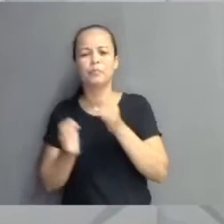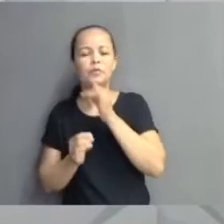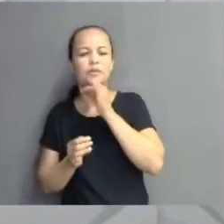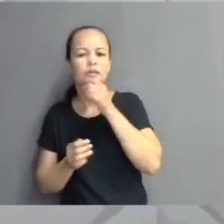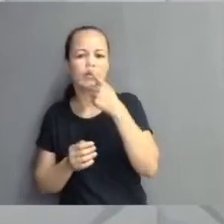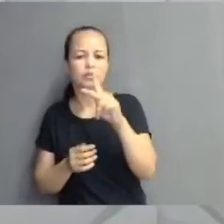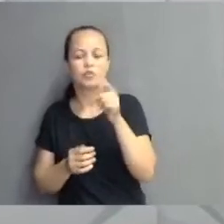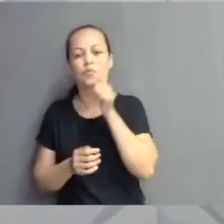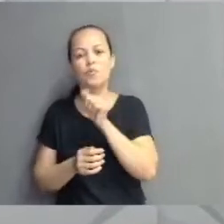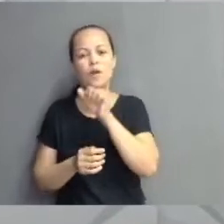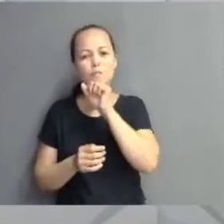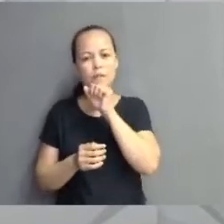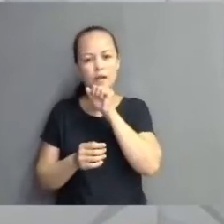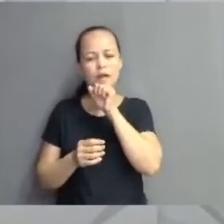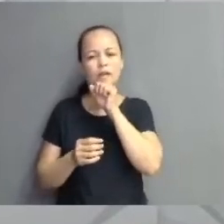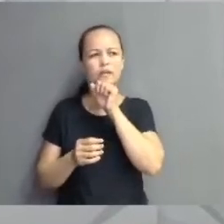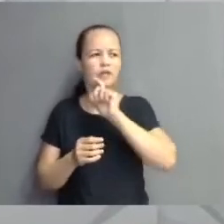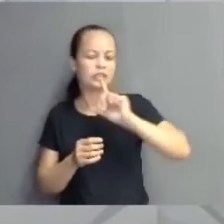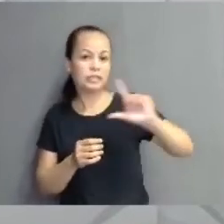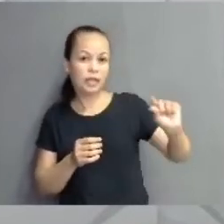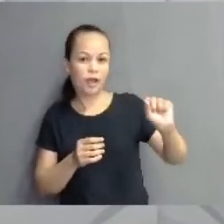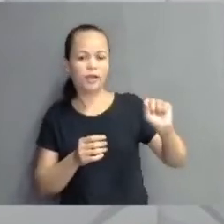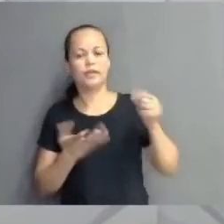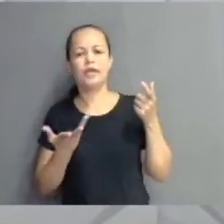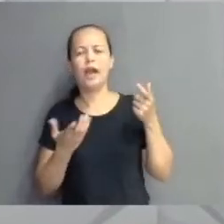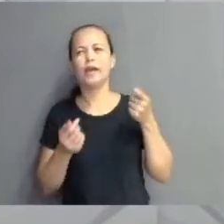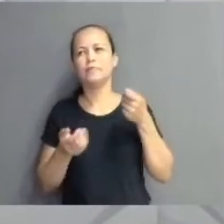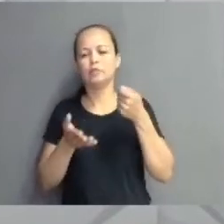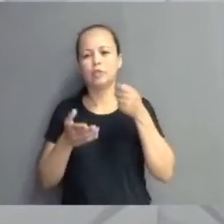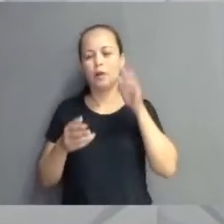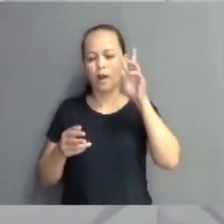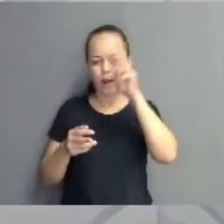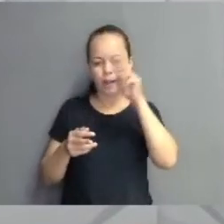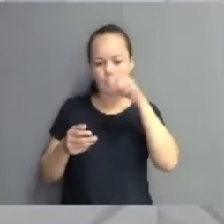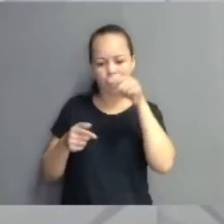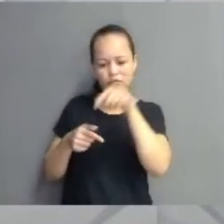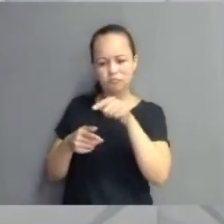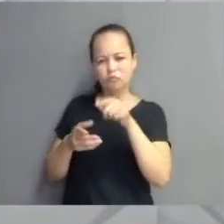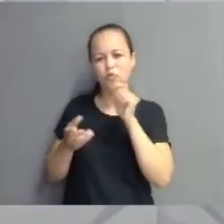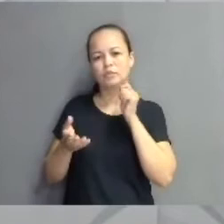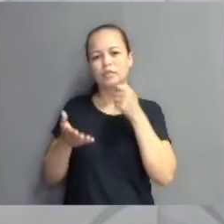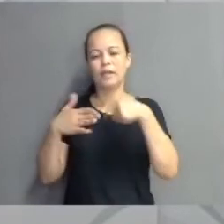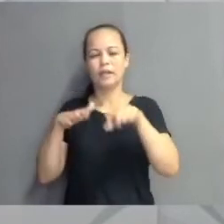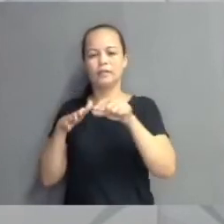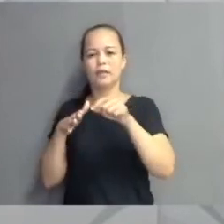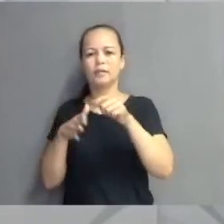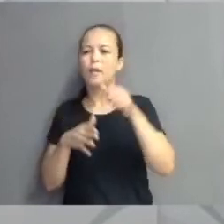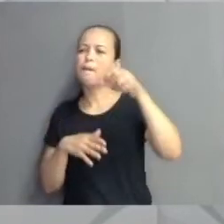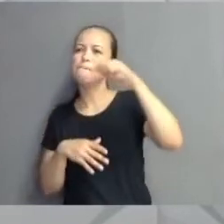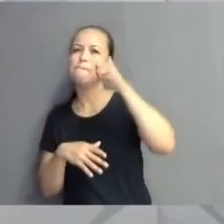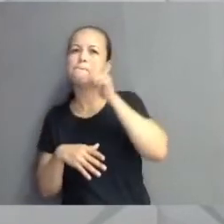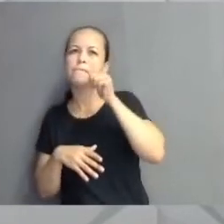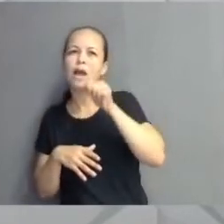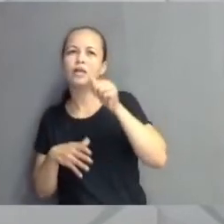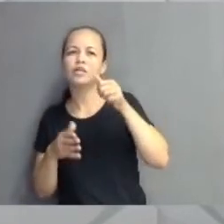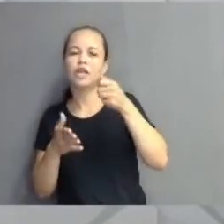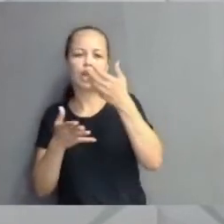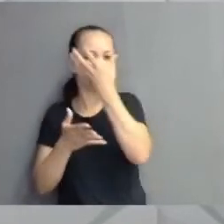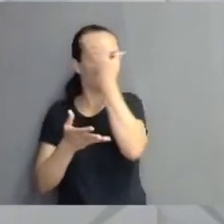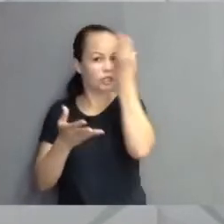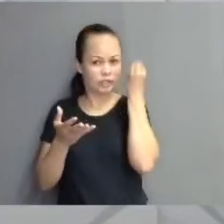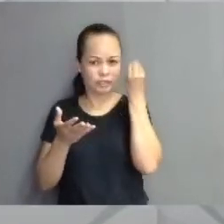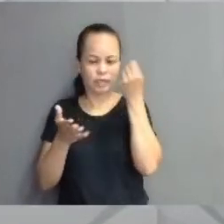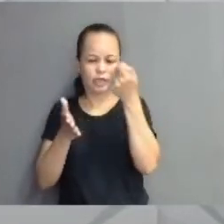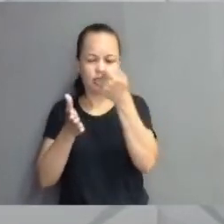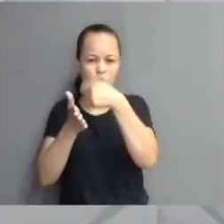você de tomar seu remédio que ela vai colocar no papelzinho lá é Maria não esquece a tomar o remédio as 10 horas e